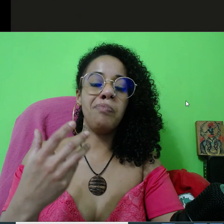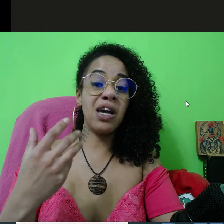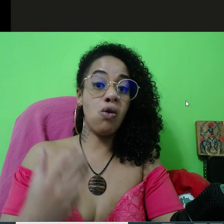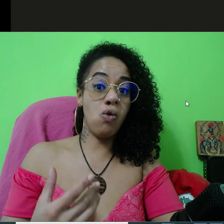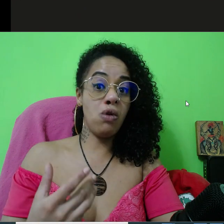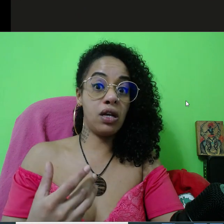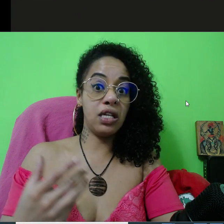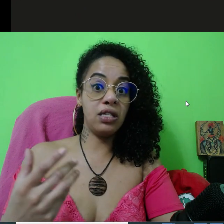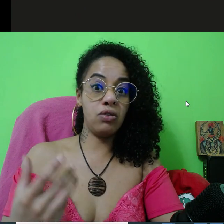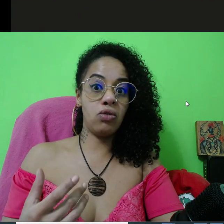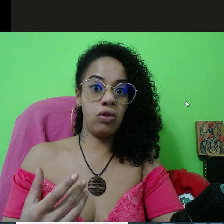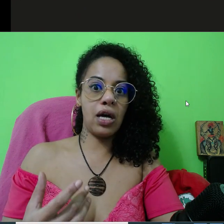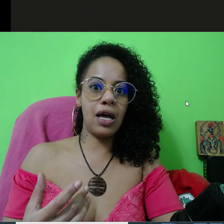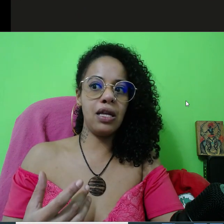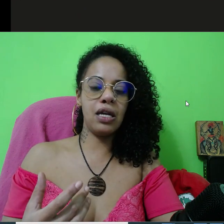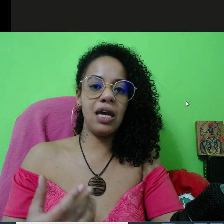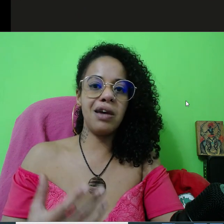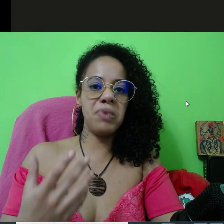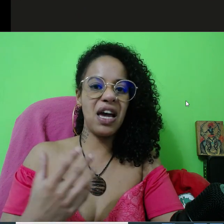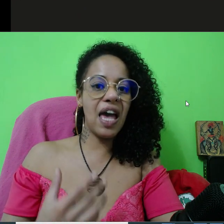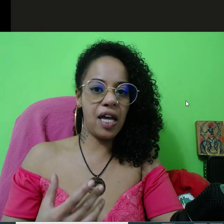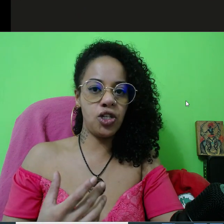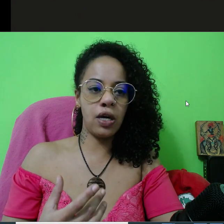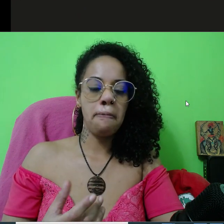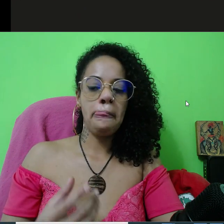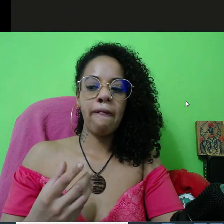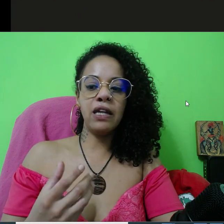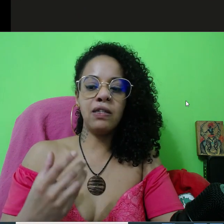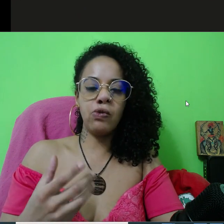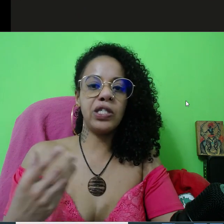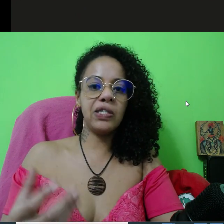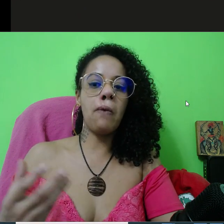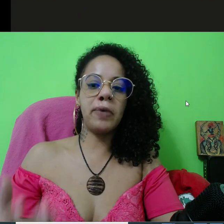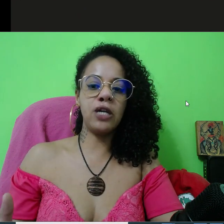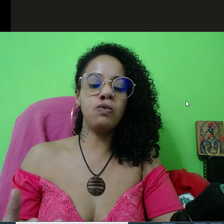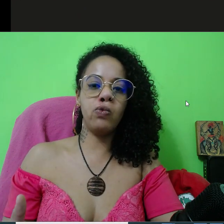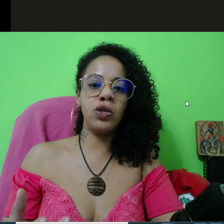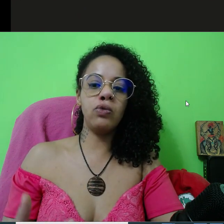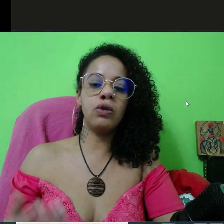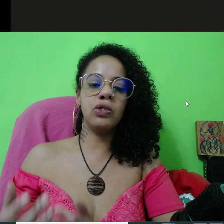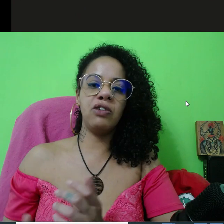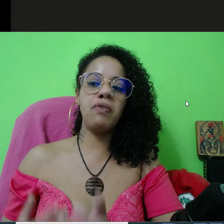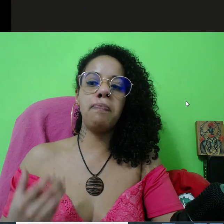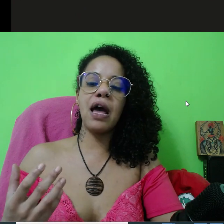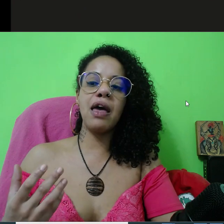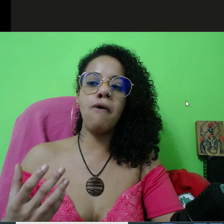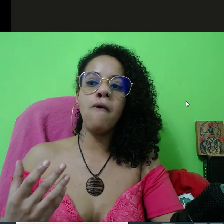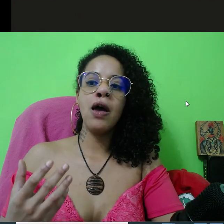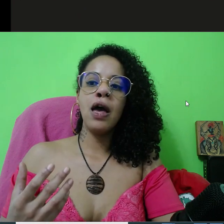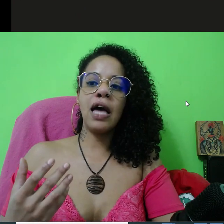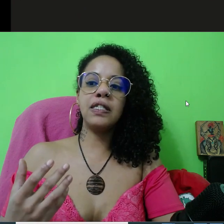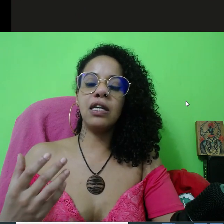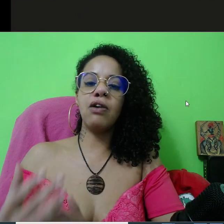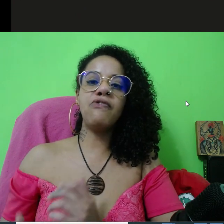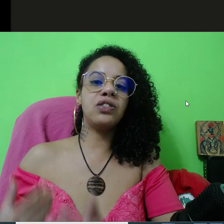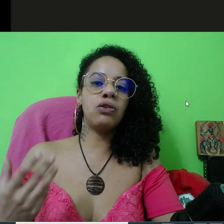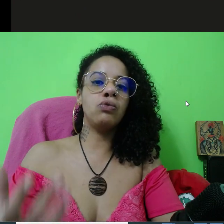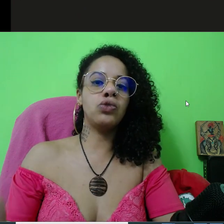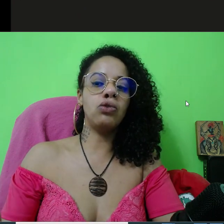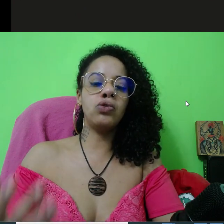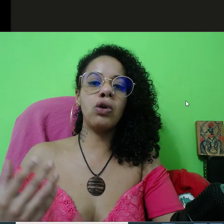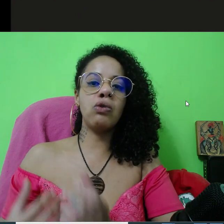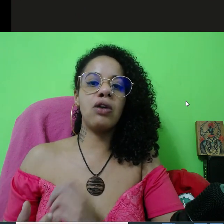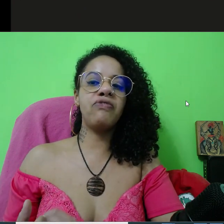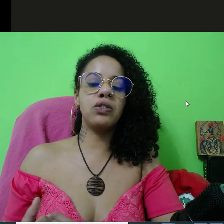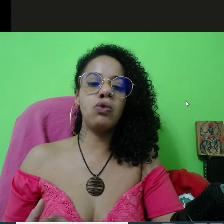a minha honra tá sendo colocada né E a minha ética e São coisas que eu prezo muito inclusive para eu assim não